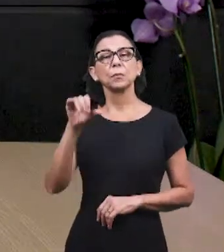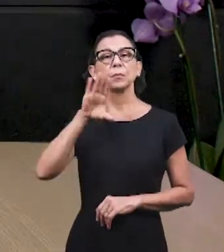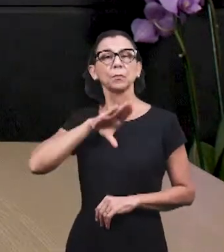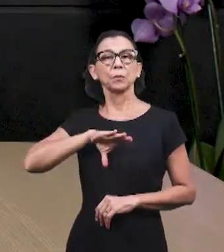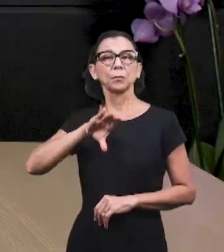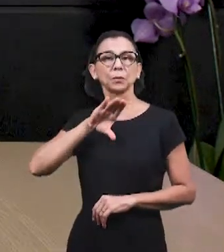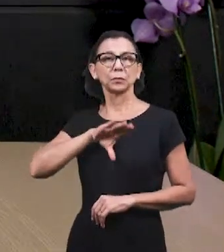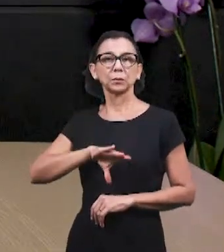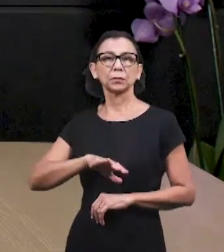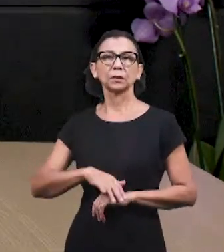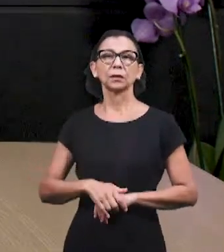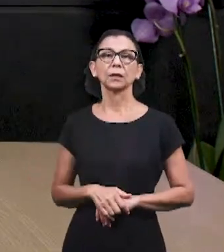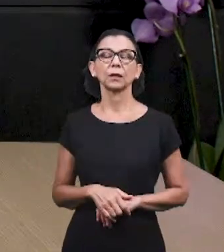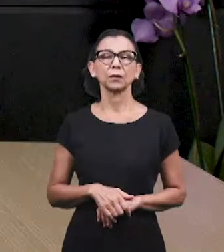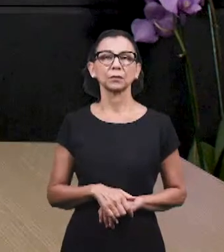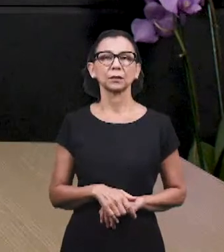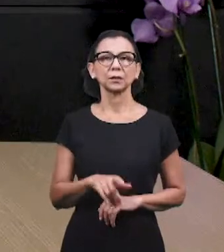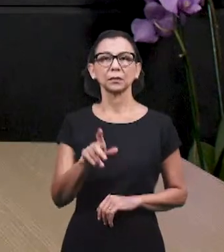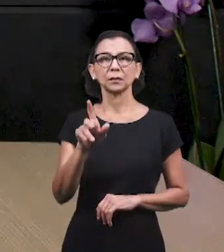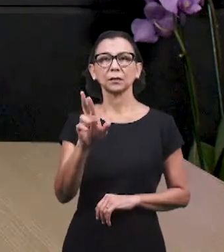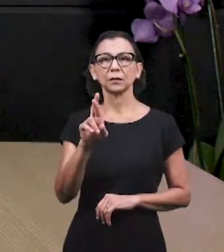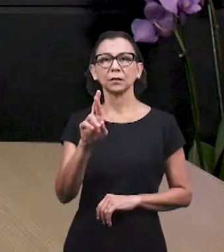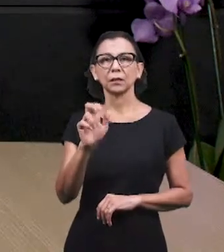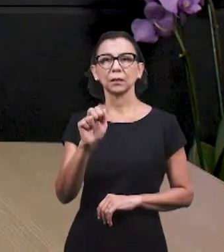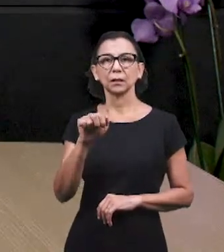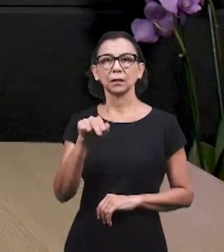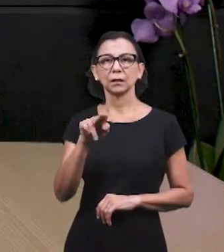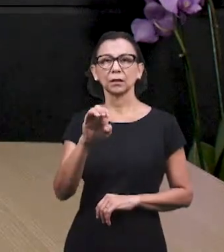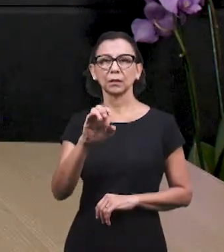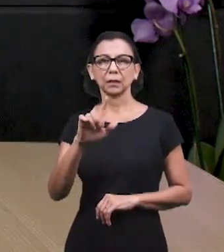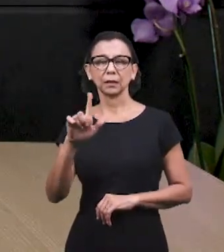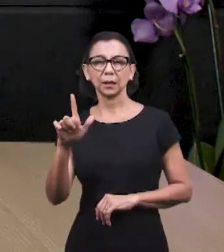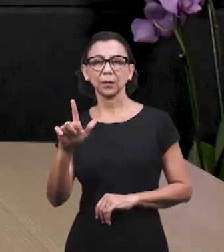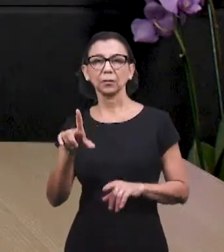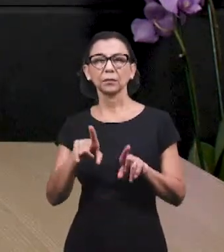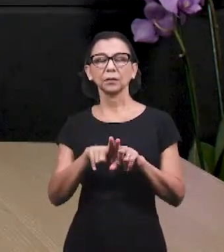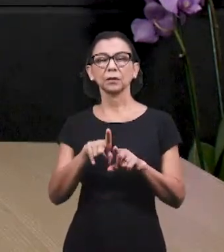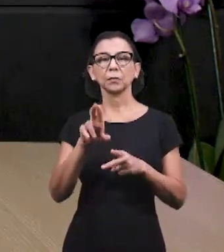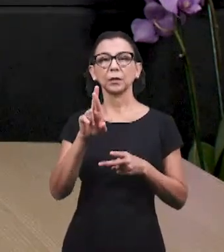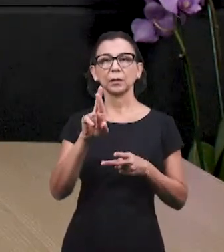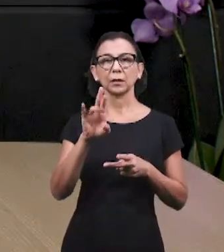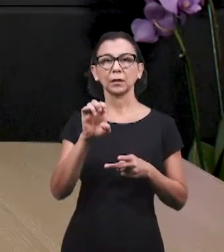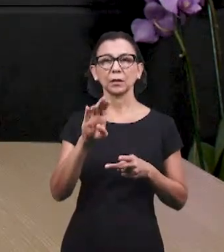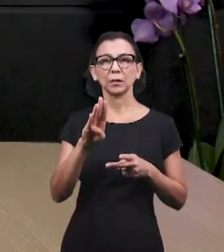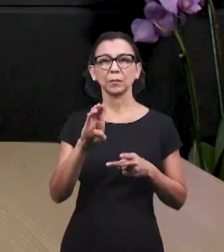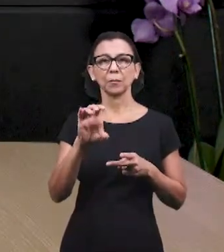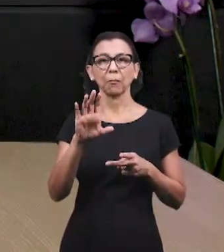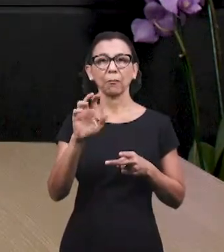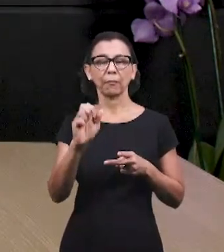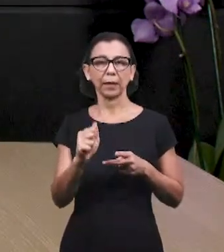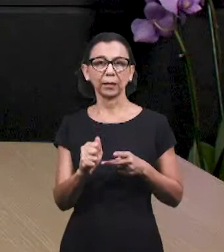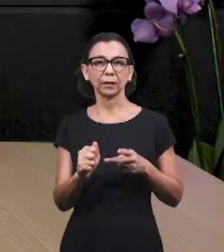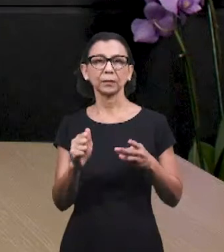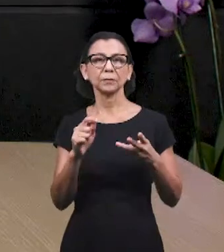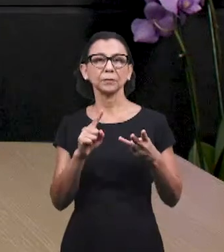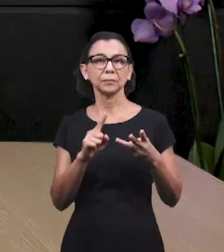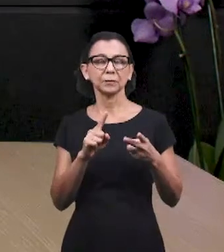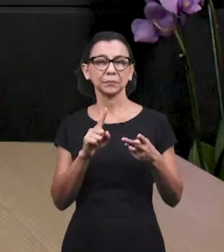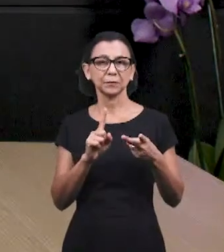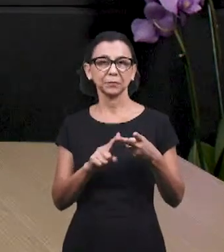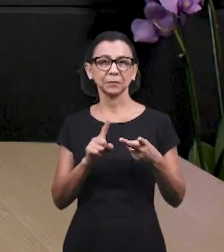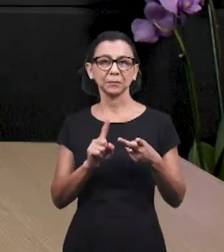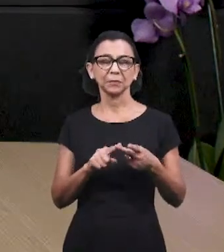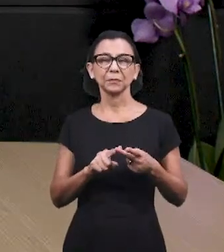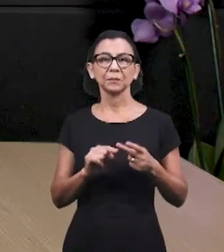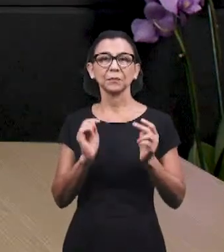Em Portugal, nós temos lá a Raquel e a Rebeca, ali da classe de intermediários e também de crianças, né? Que vai nos dar também uma resposta